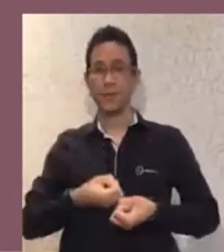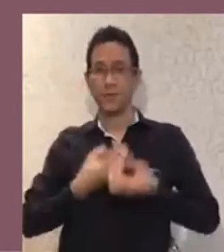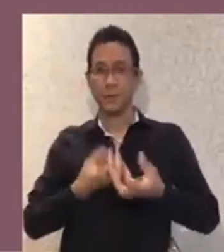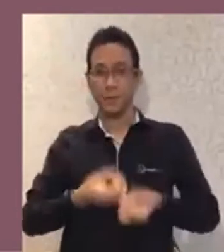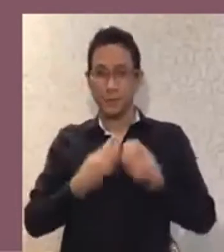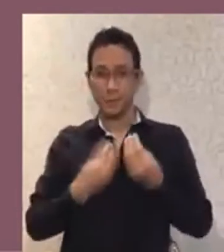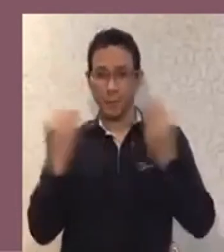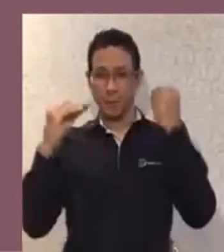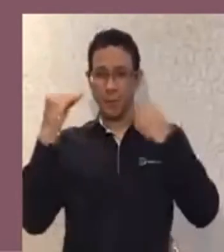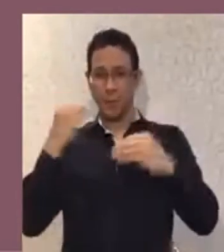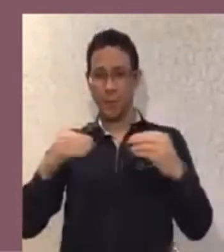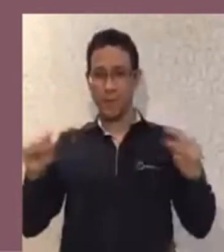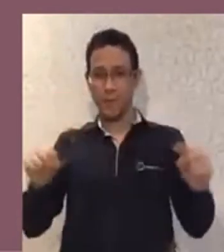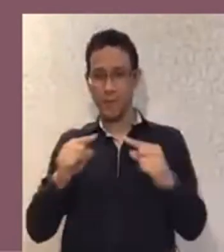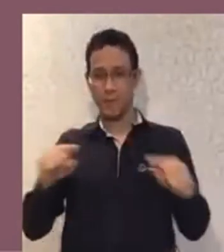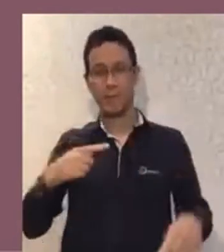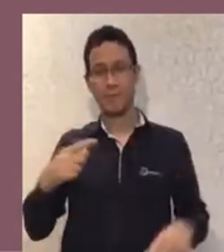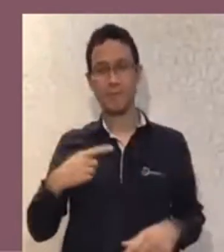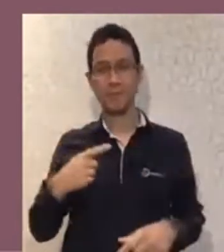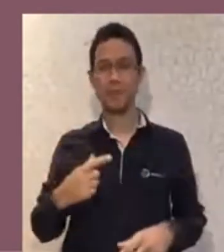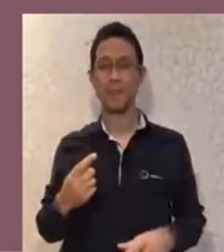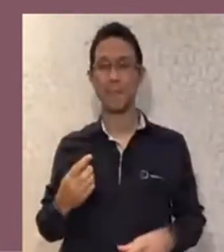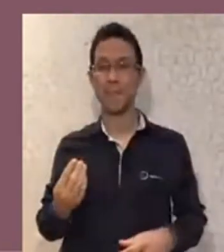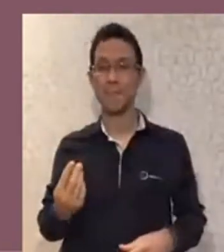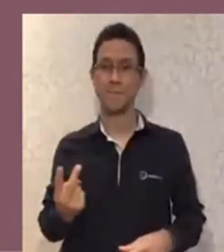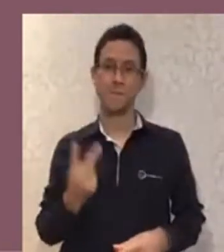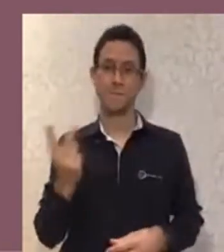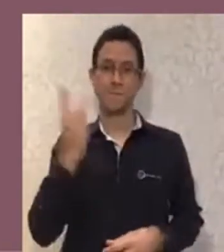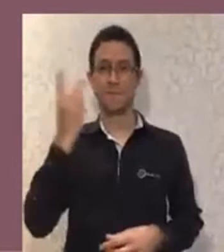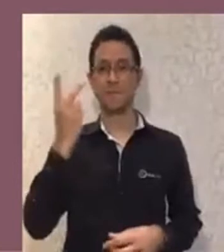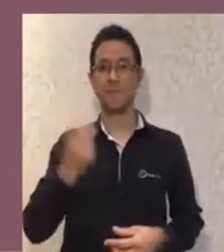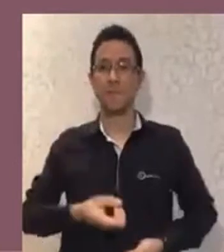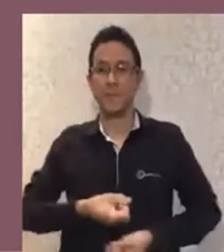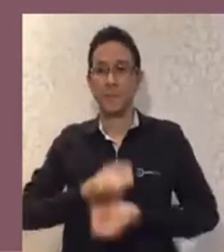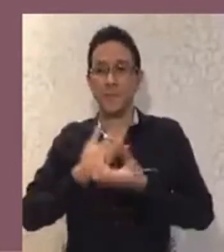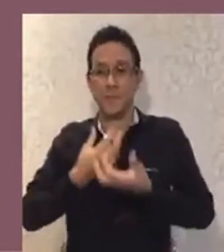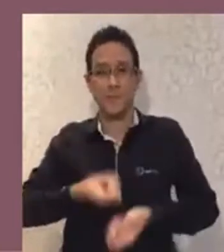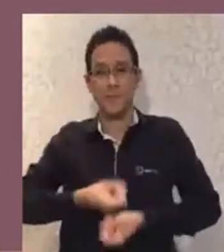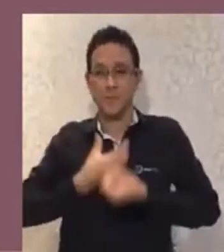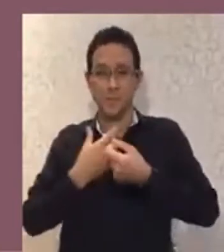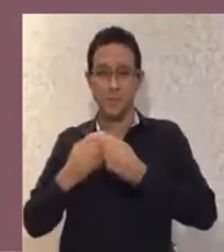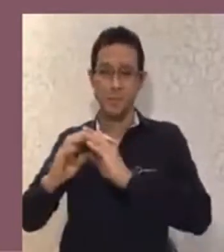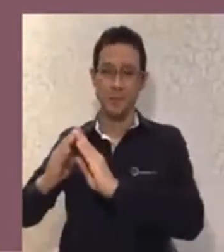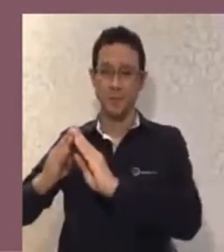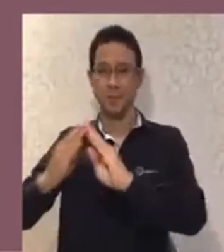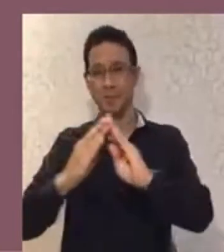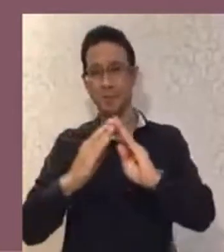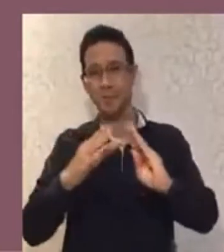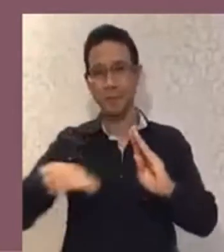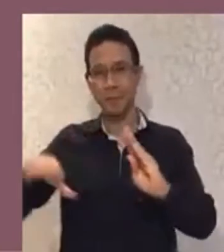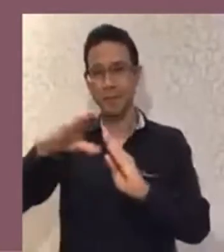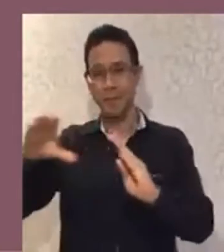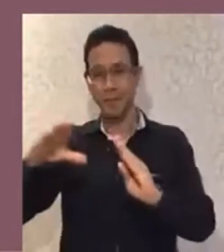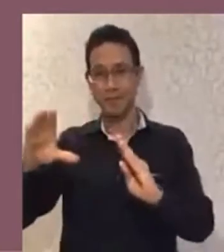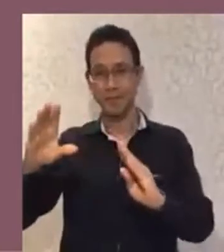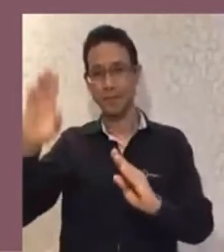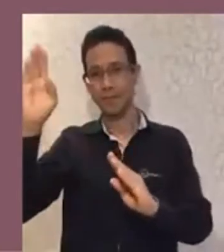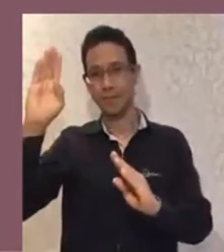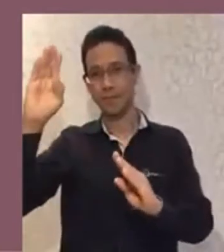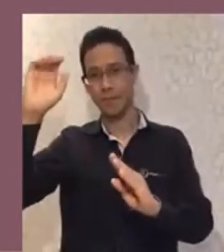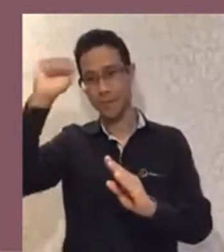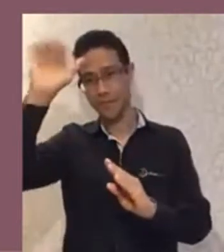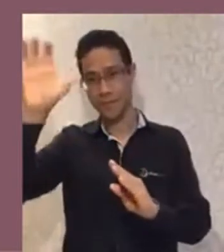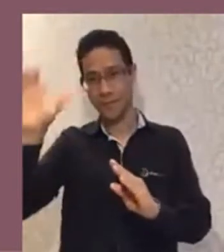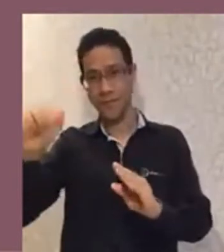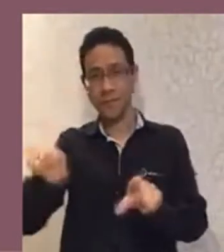pela valorização poética das periferias paulistanas e da presença negra no cenário cultural.